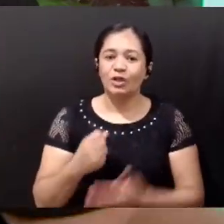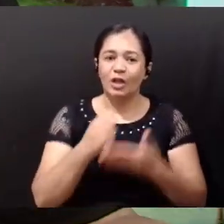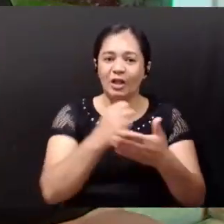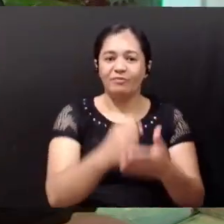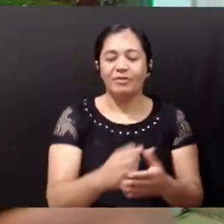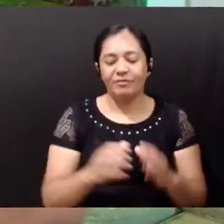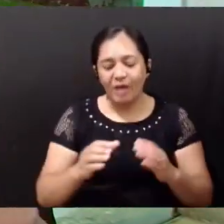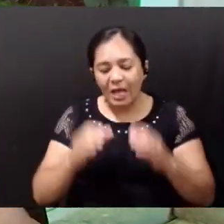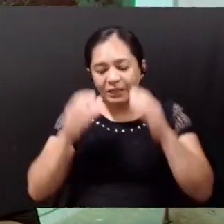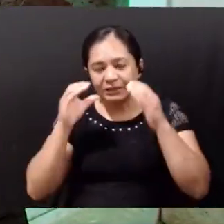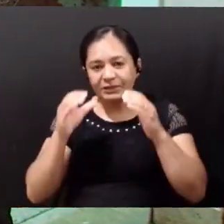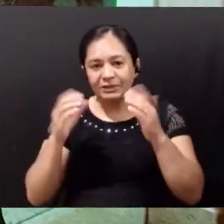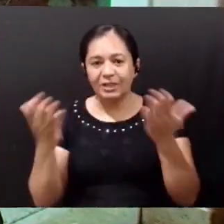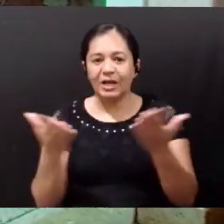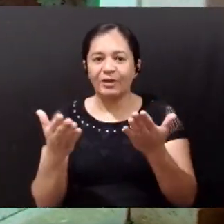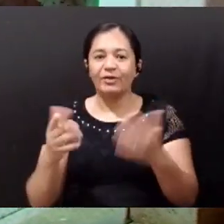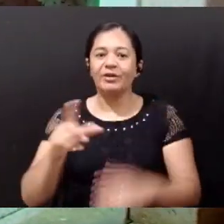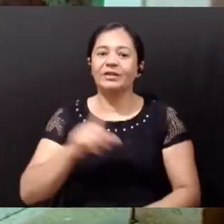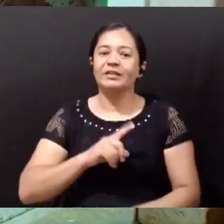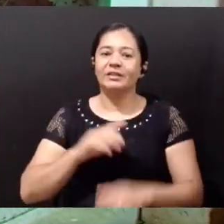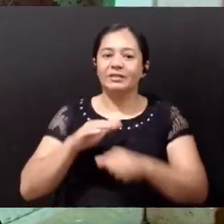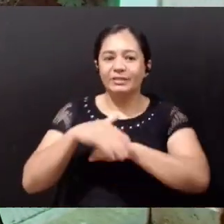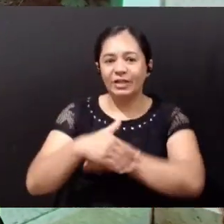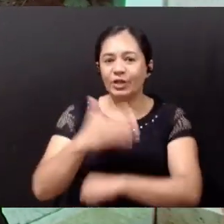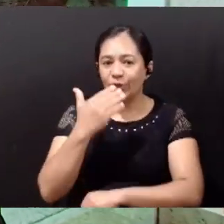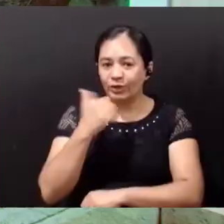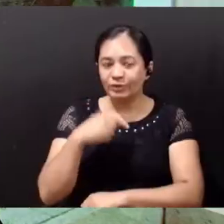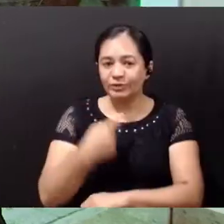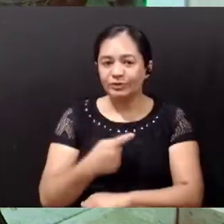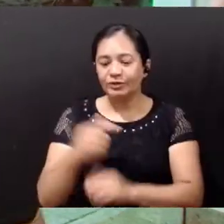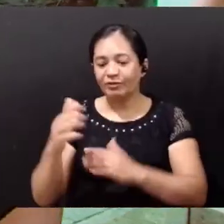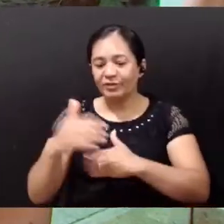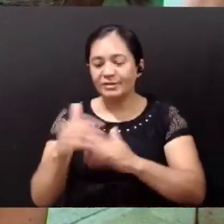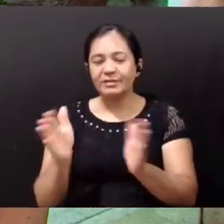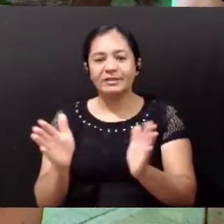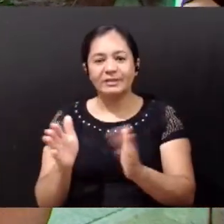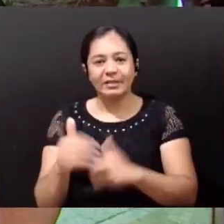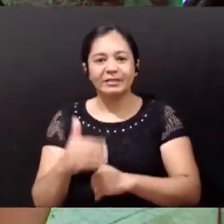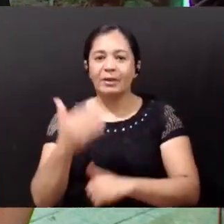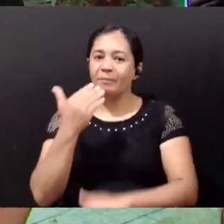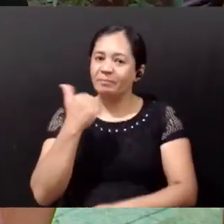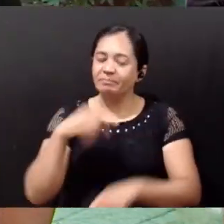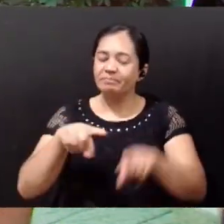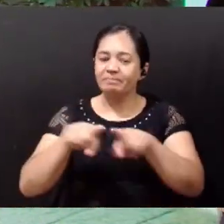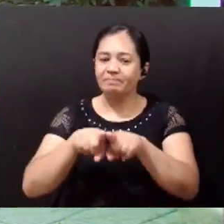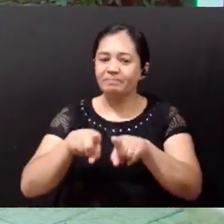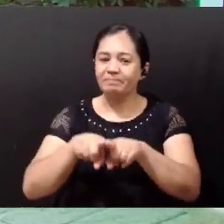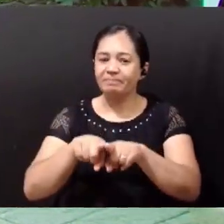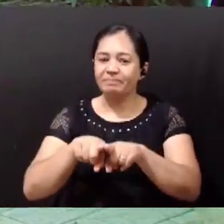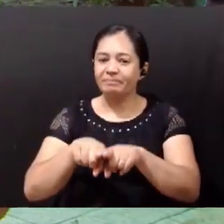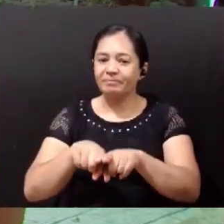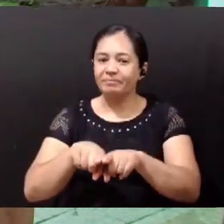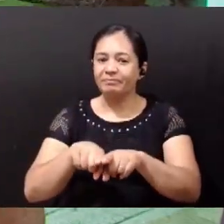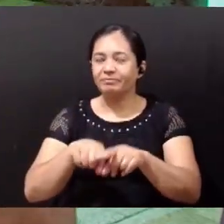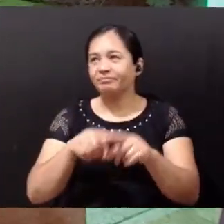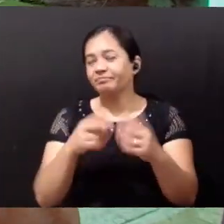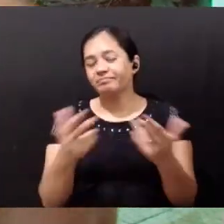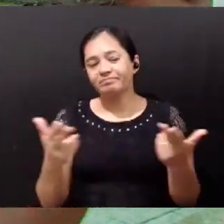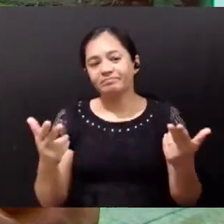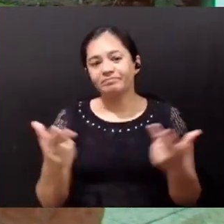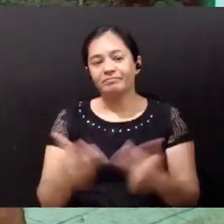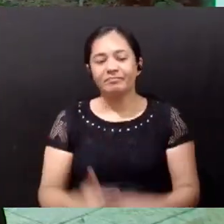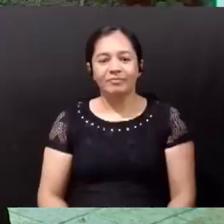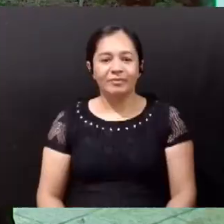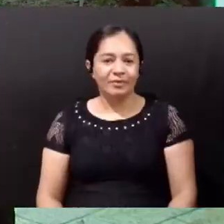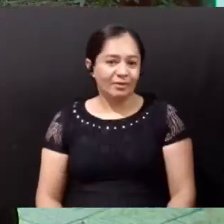tem um jantar, a gente faz cesta básica também. E aí, enfim, é uma coisa, não tem como